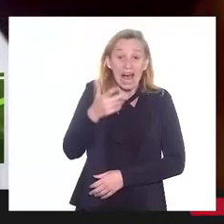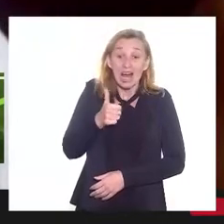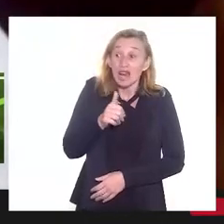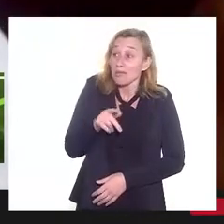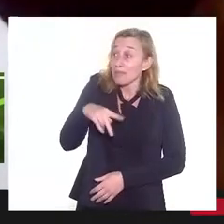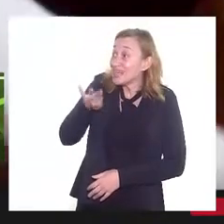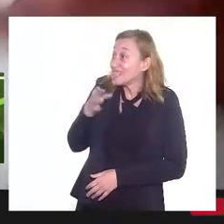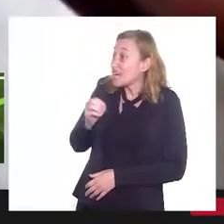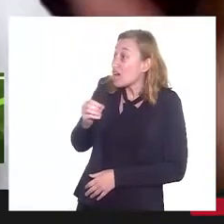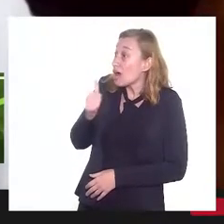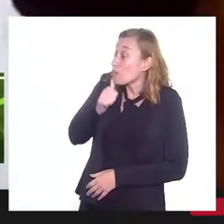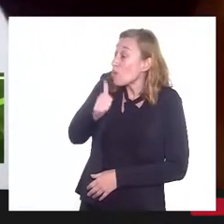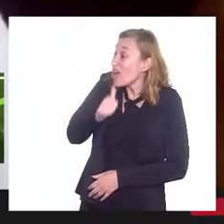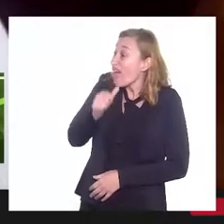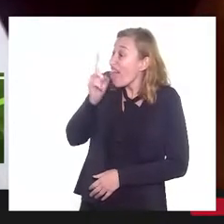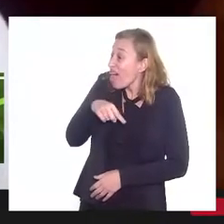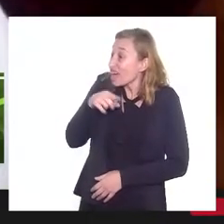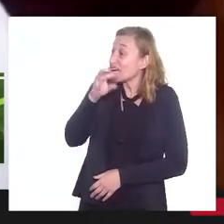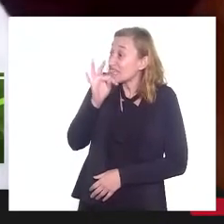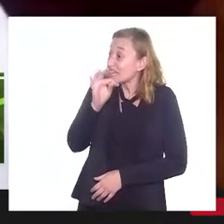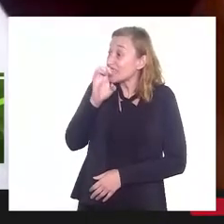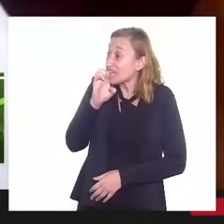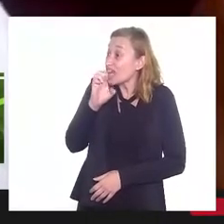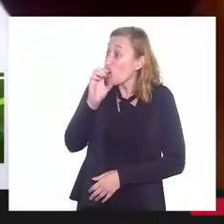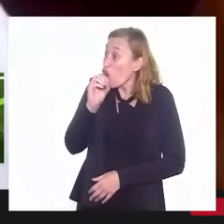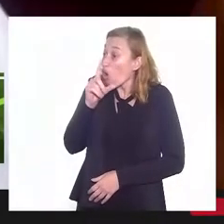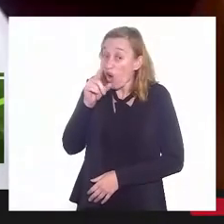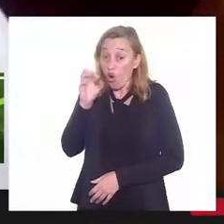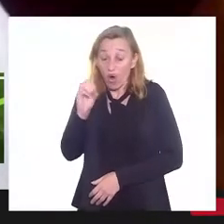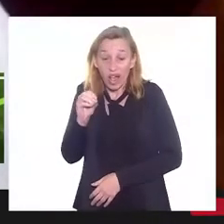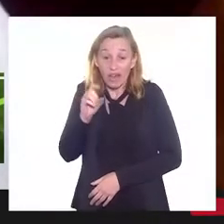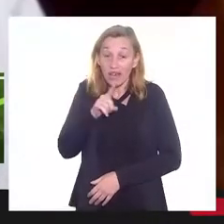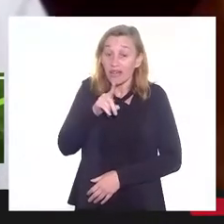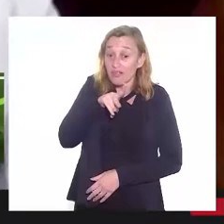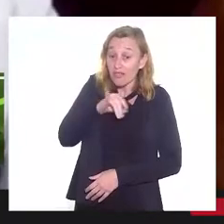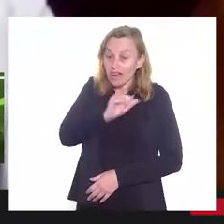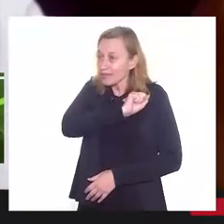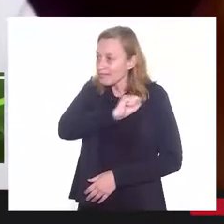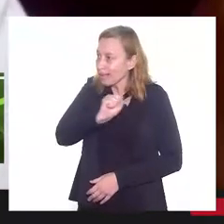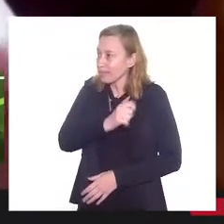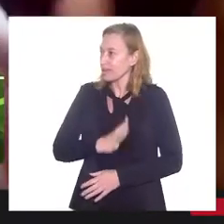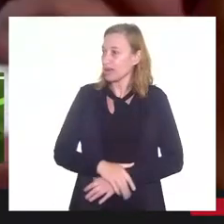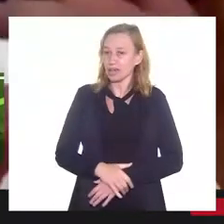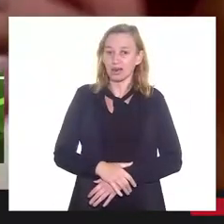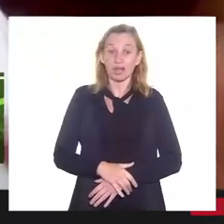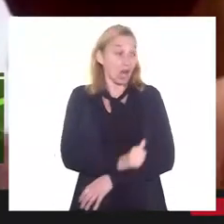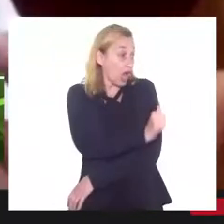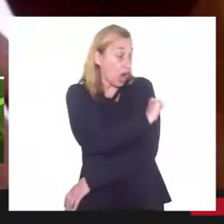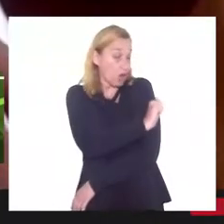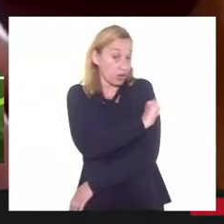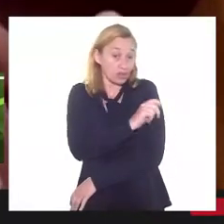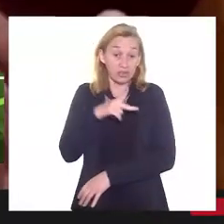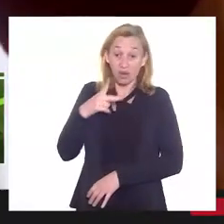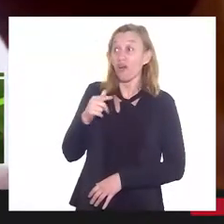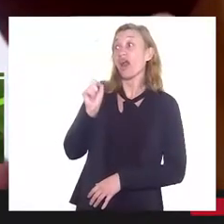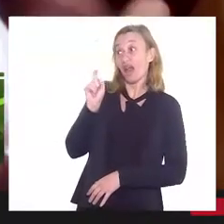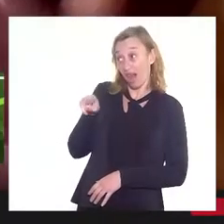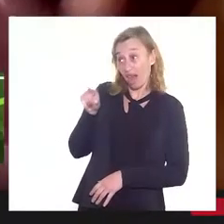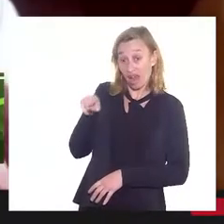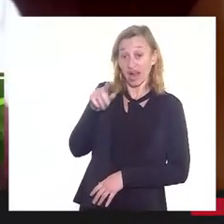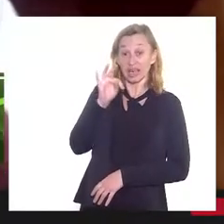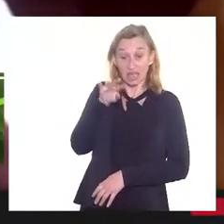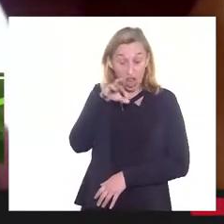longa vai engolir você aí o aluno da afirmou ela geóloga